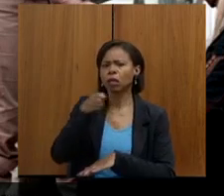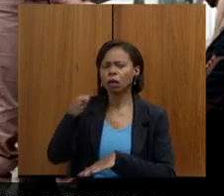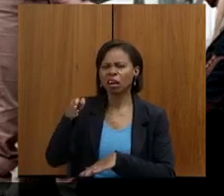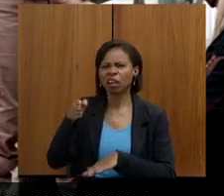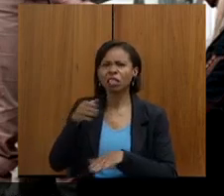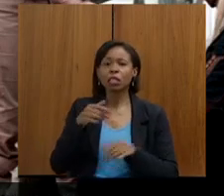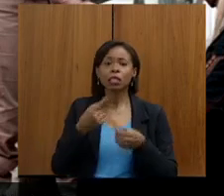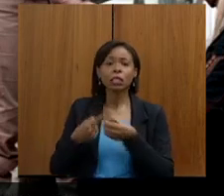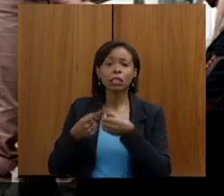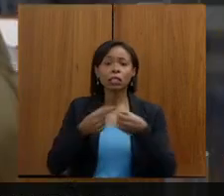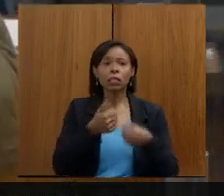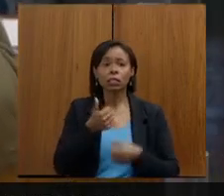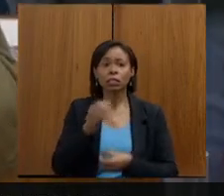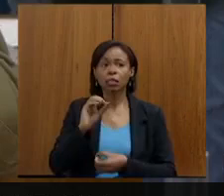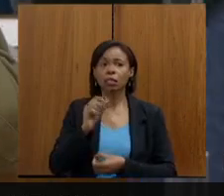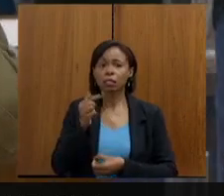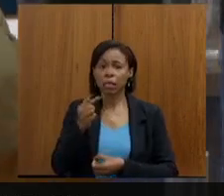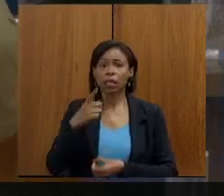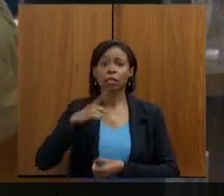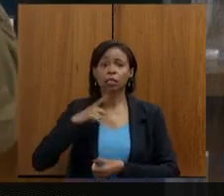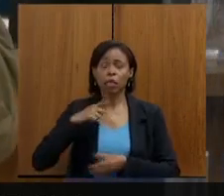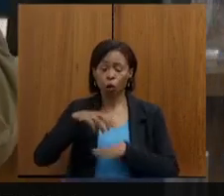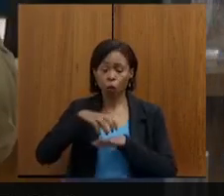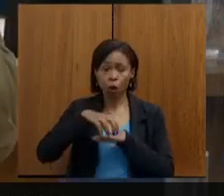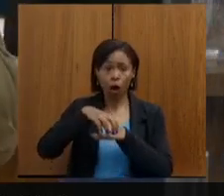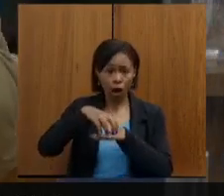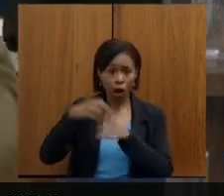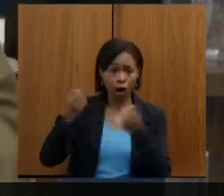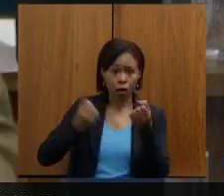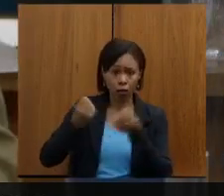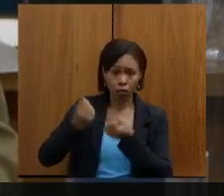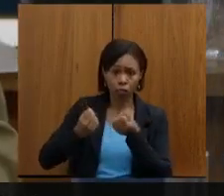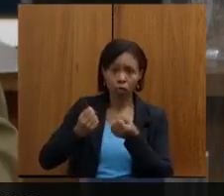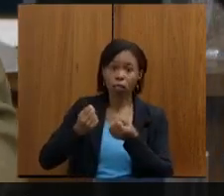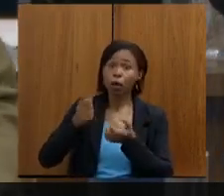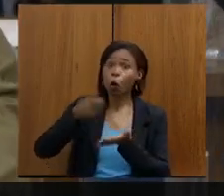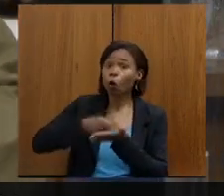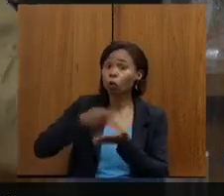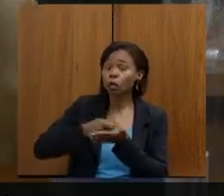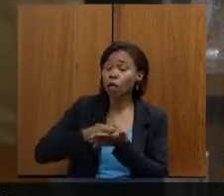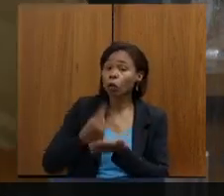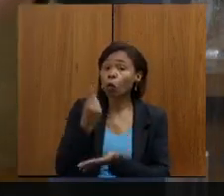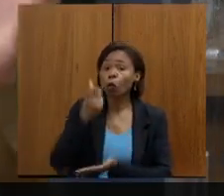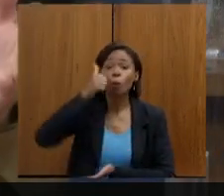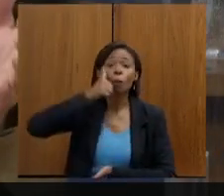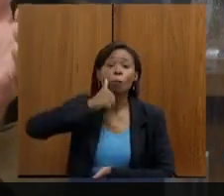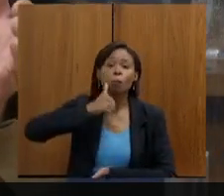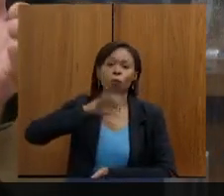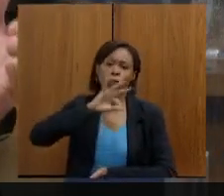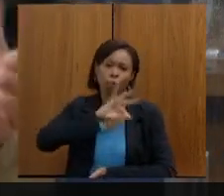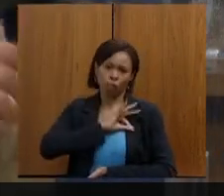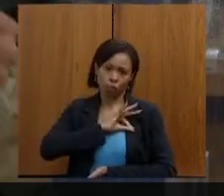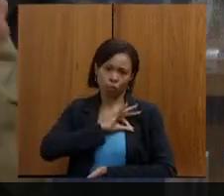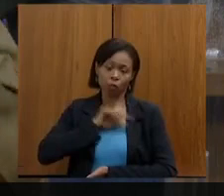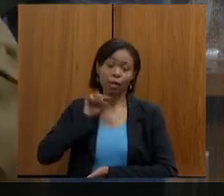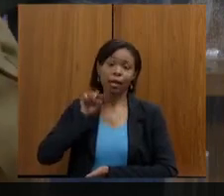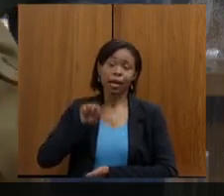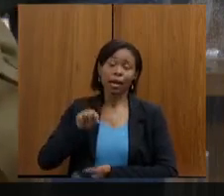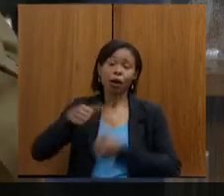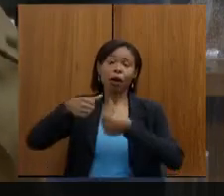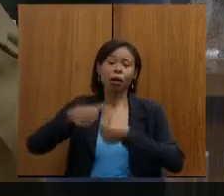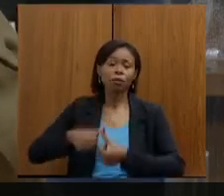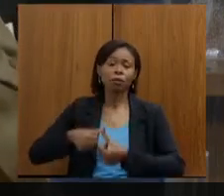107 municípios nós temos o ato ali Obrigatoriamente tem que ter uma policial feminina e ela fica durante o turno